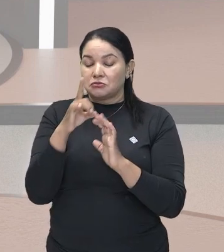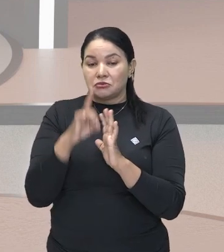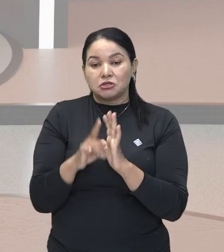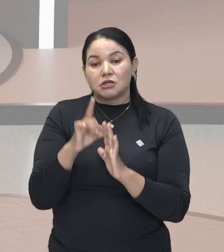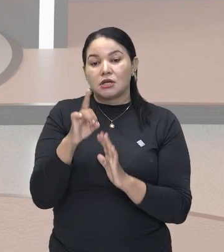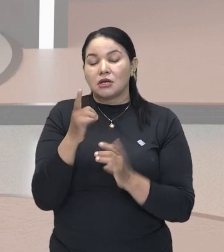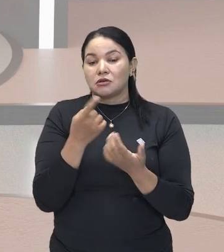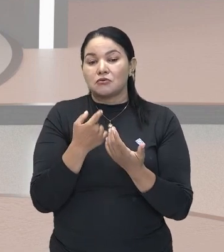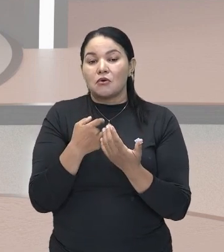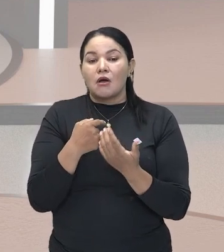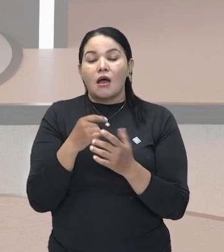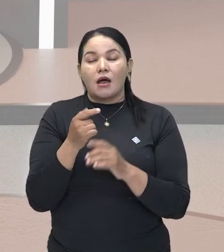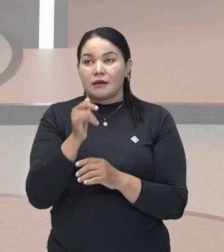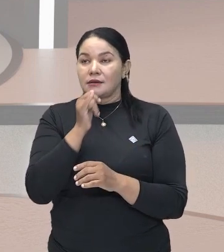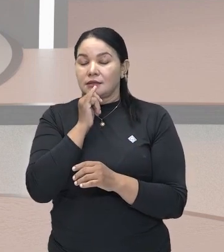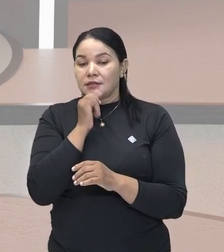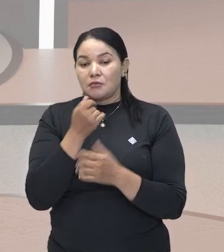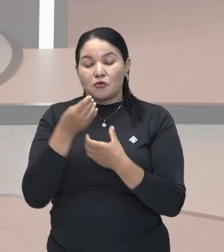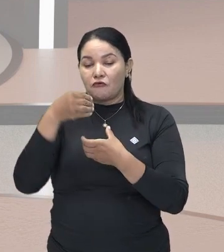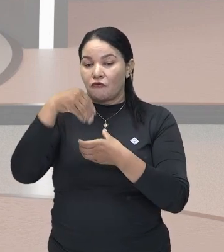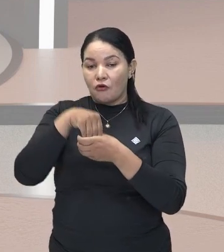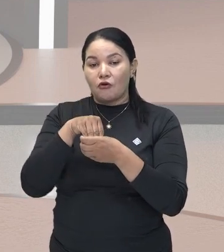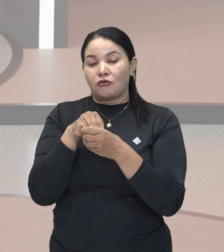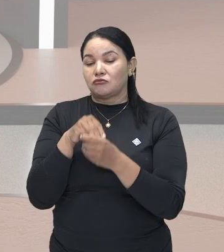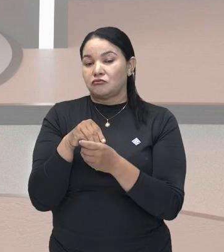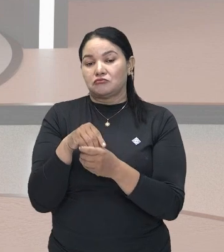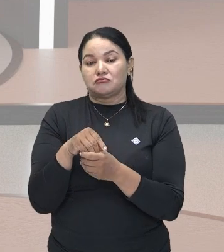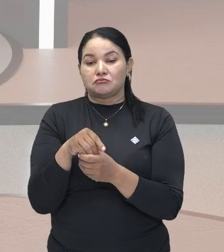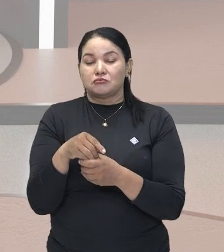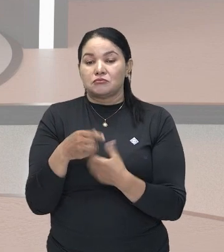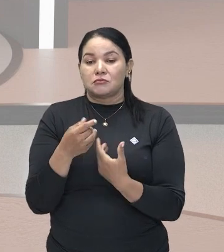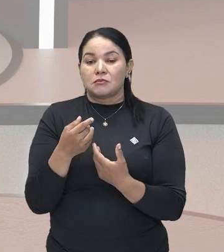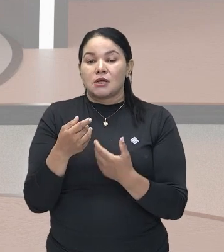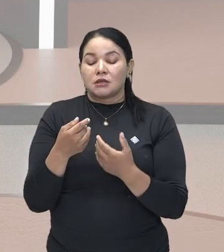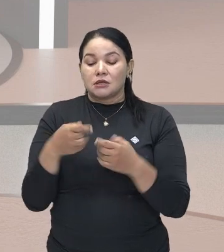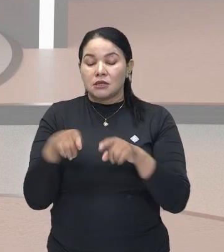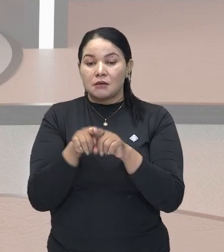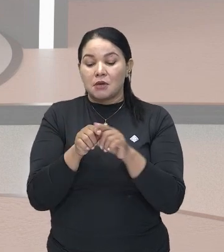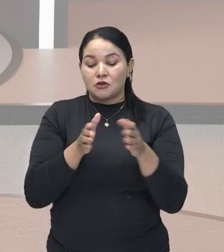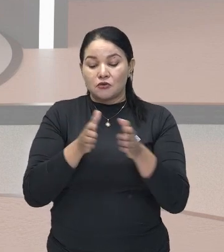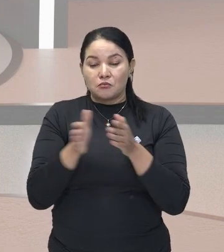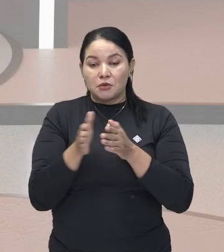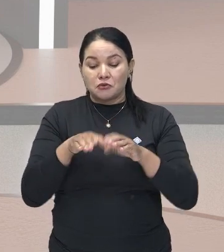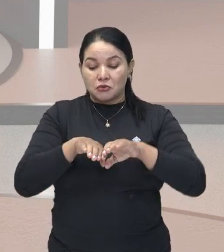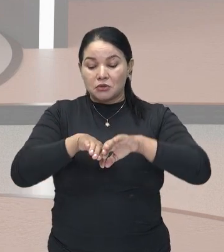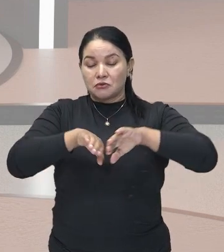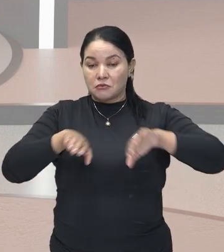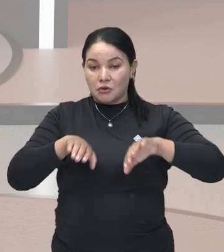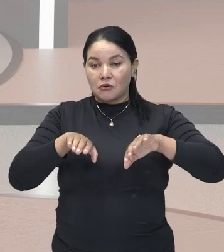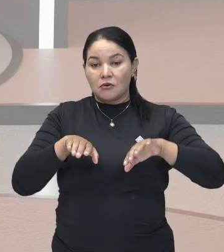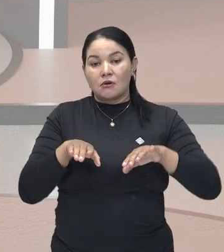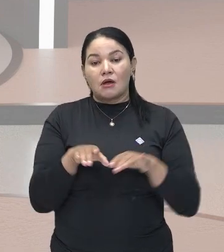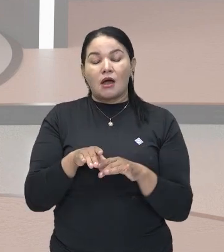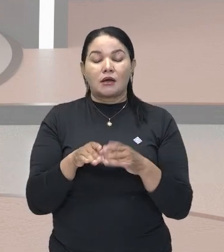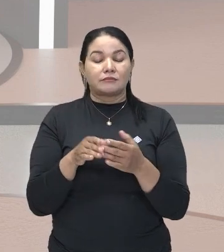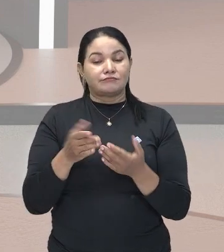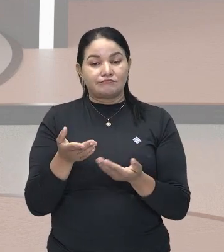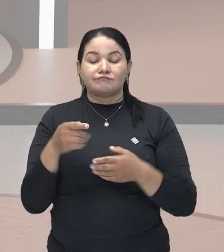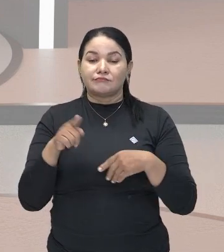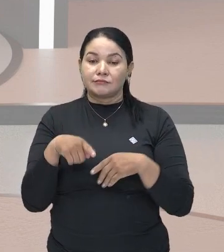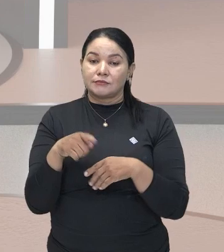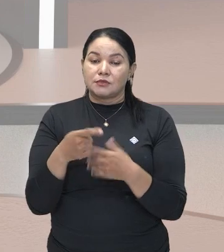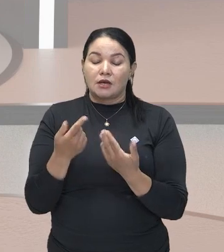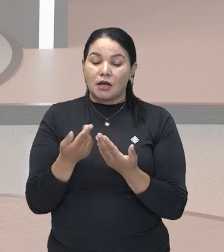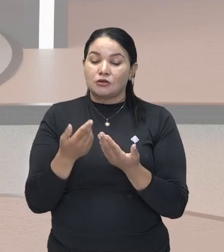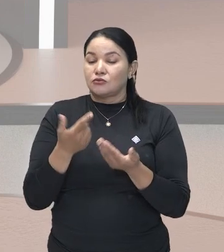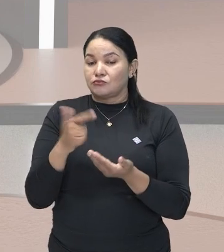civis, como, por exemplo, o voto, né? Principalmente ali no período do apartheid, onde realmente tinha essa divisão, tá? E na década